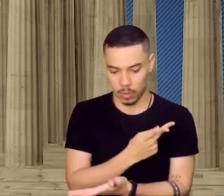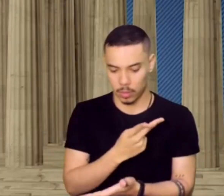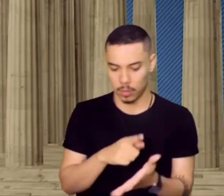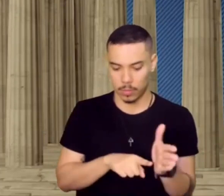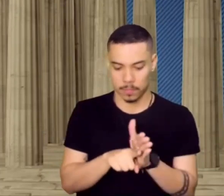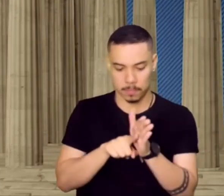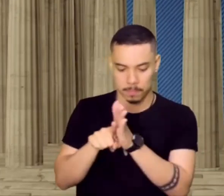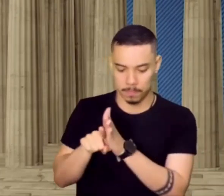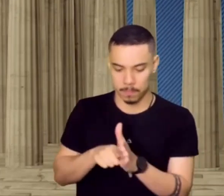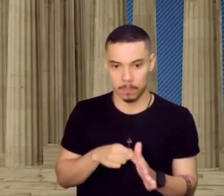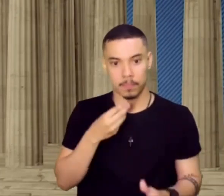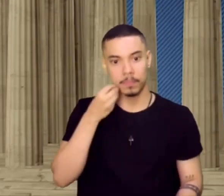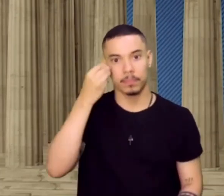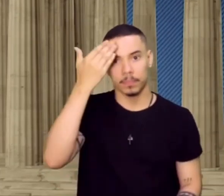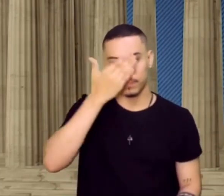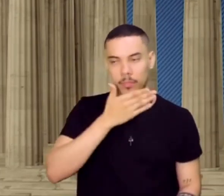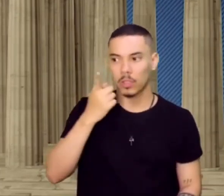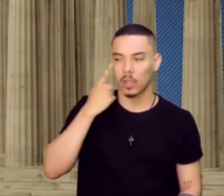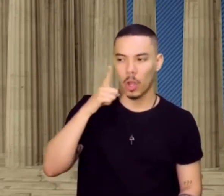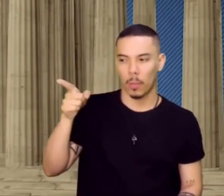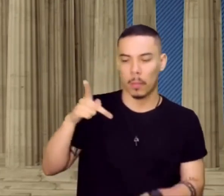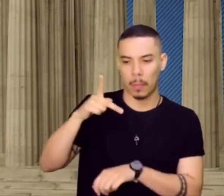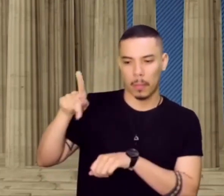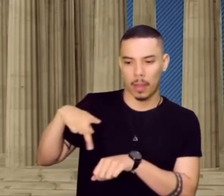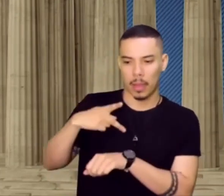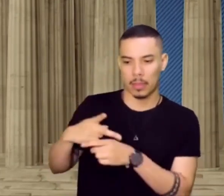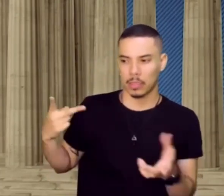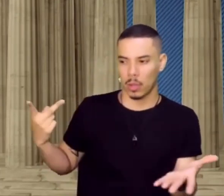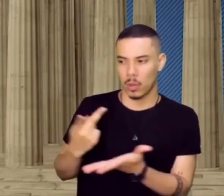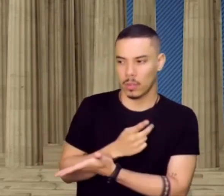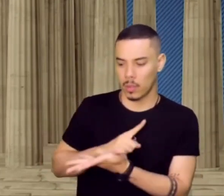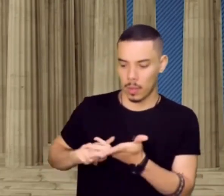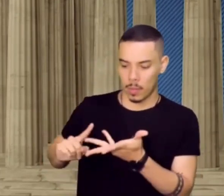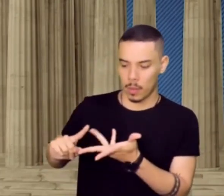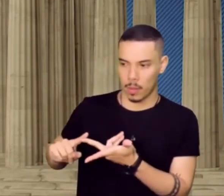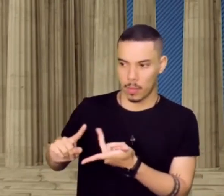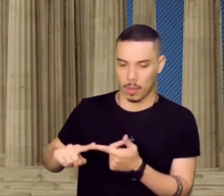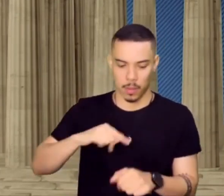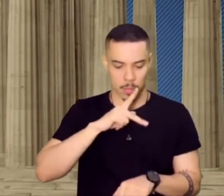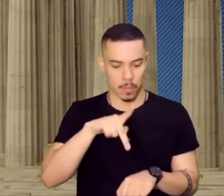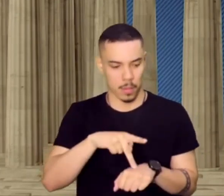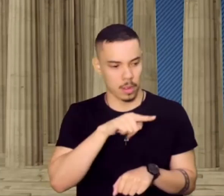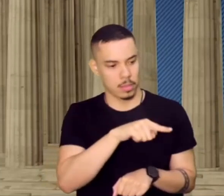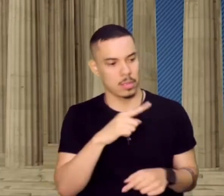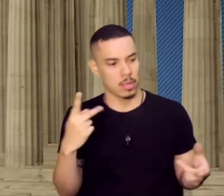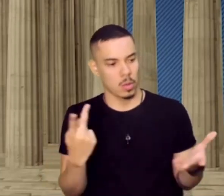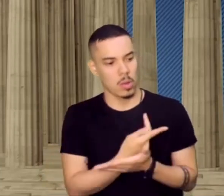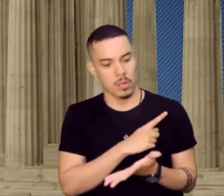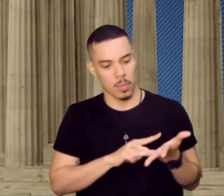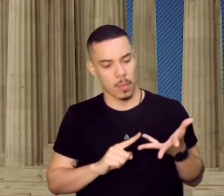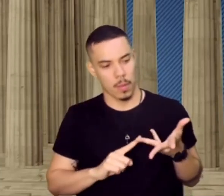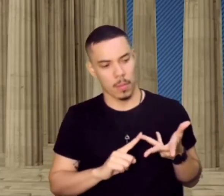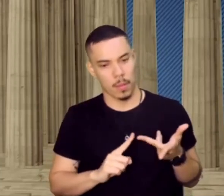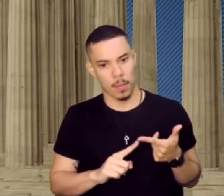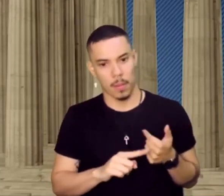ok? Naquele país aconteceu isso, nesse país está acontecendo isso. Algo